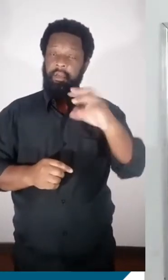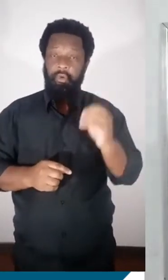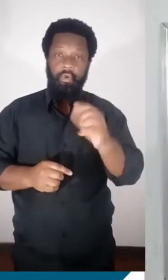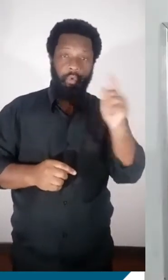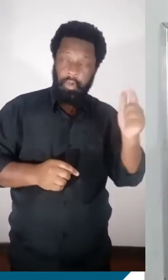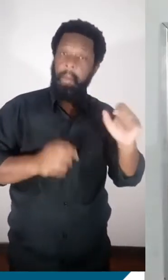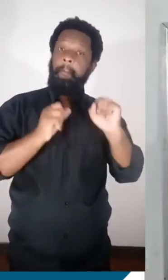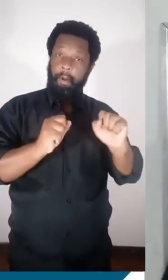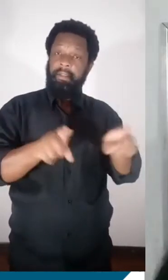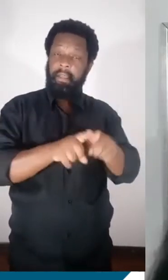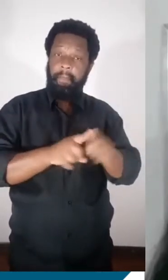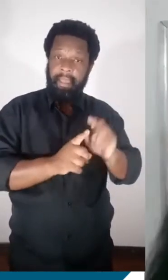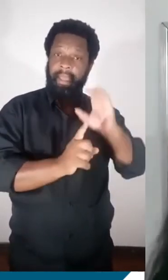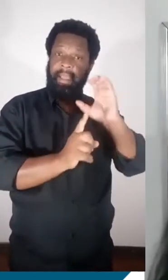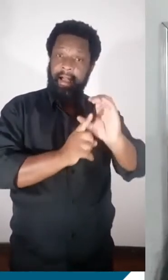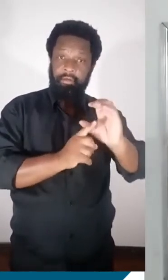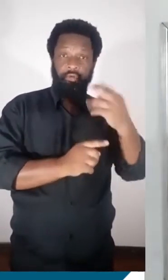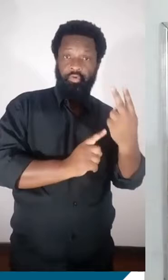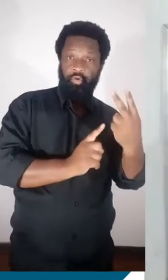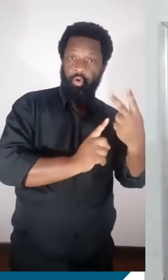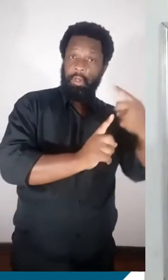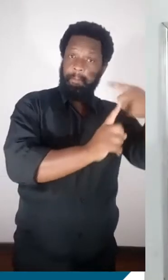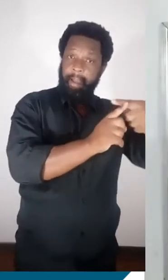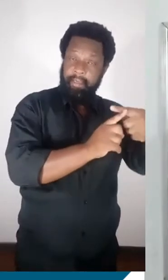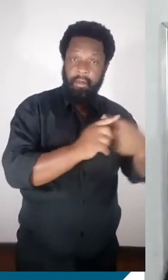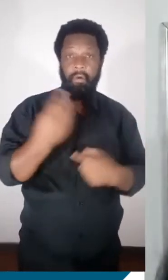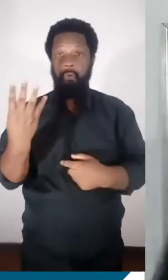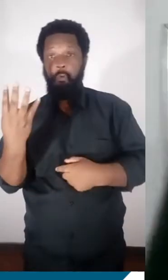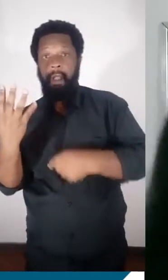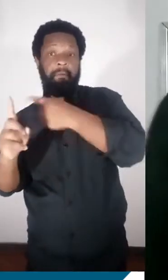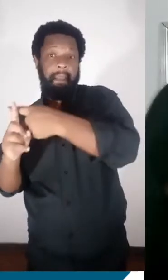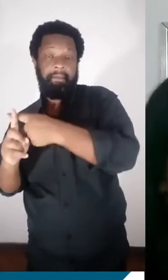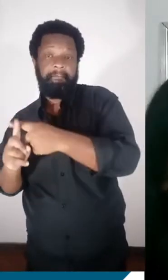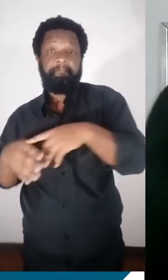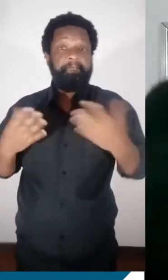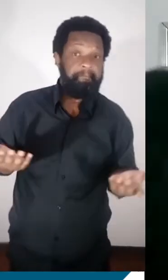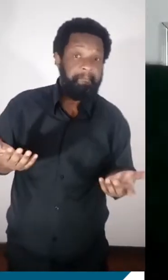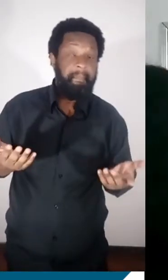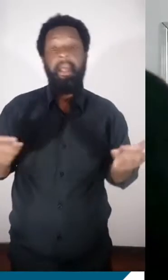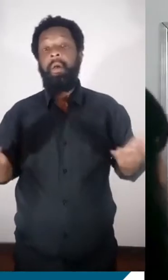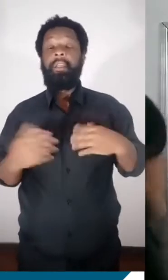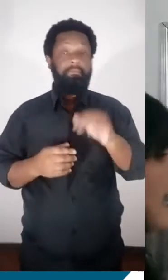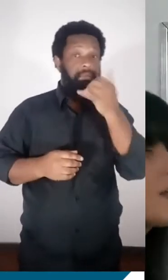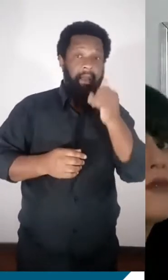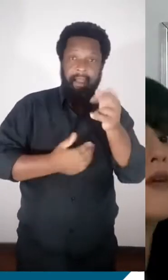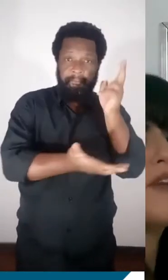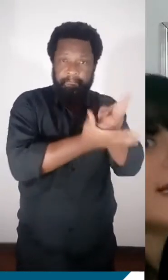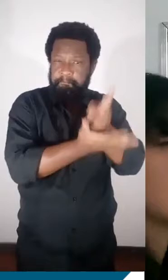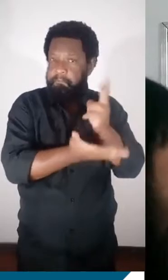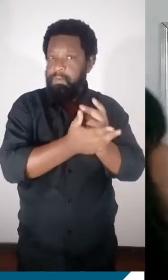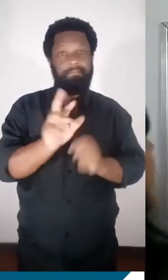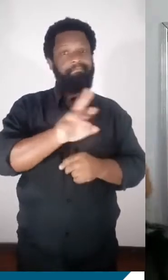e a platina podem formar cátions com carga 2 mais ou 4 mais. Ou seja, nesse caso as cargas não